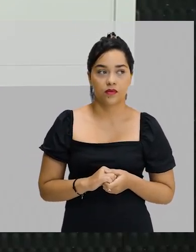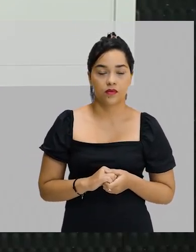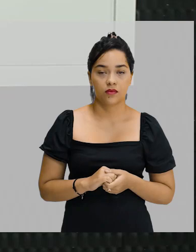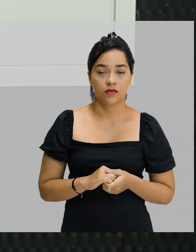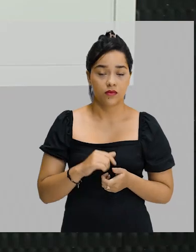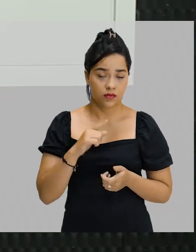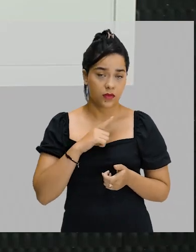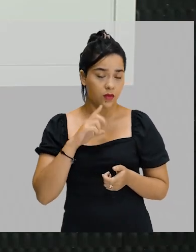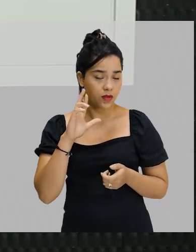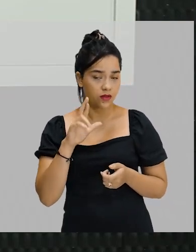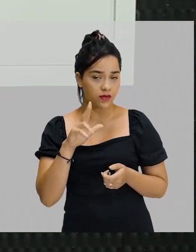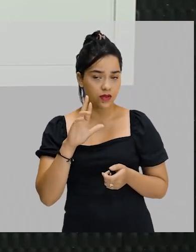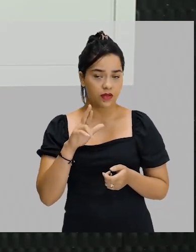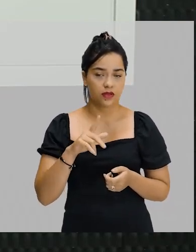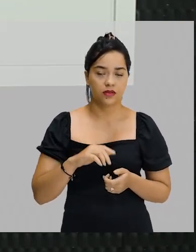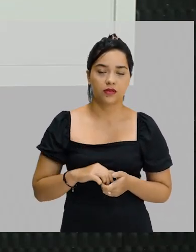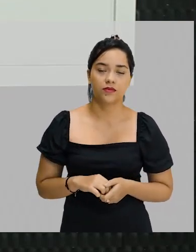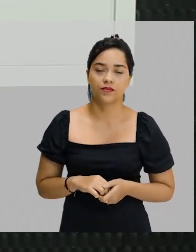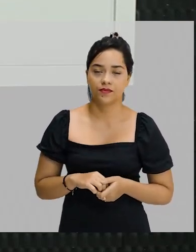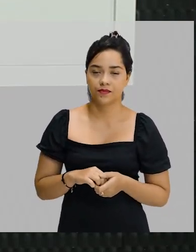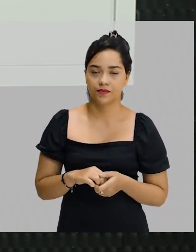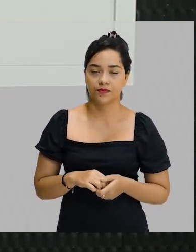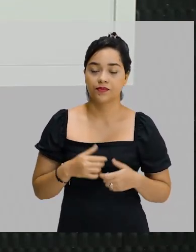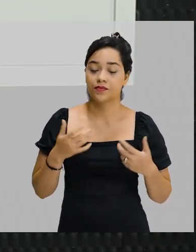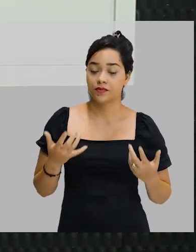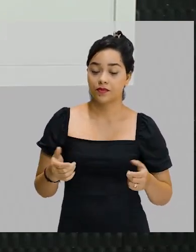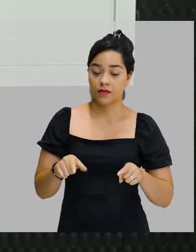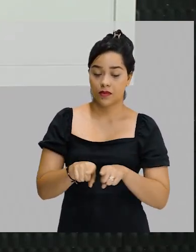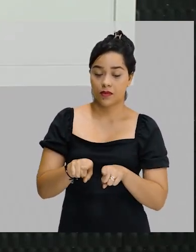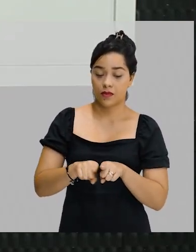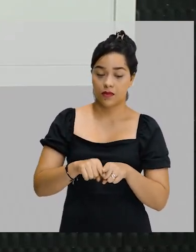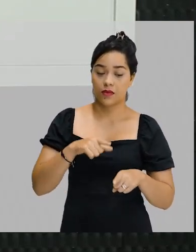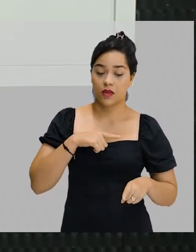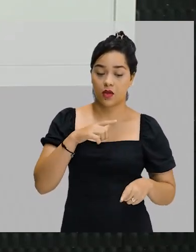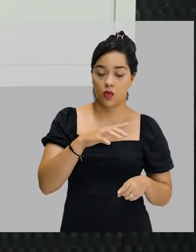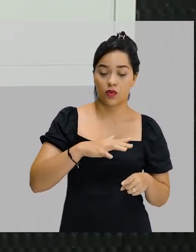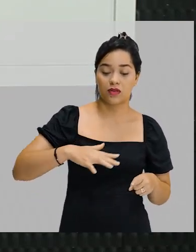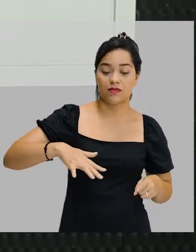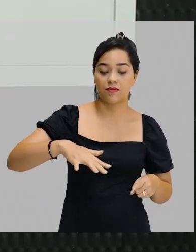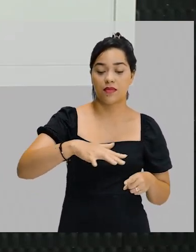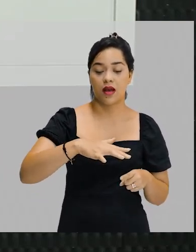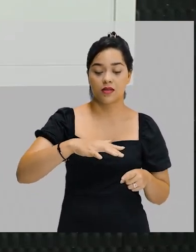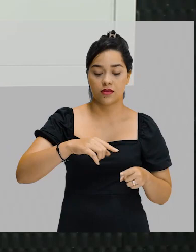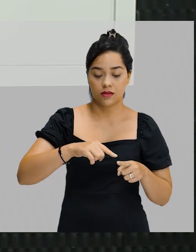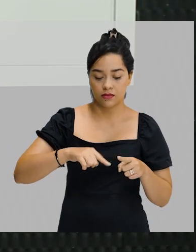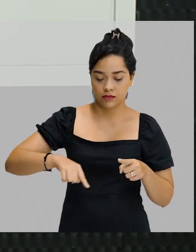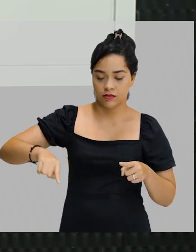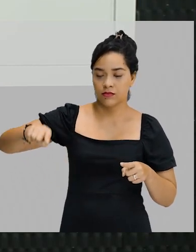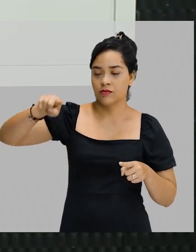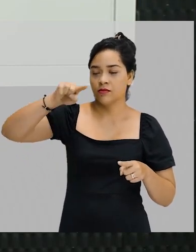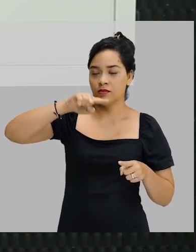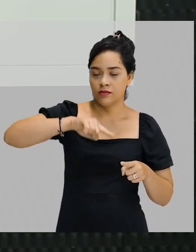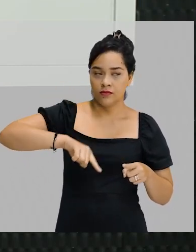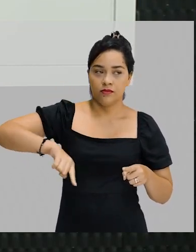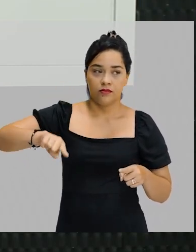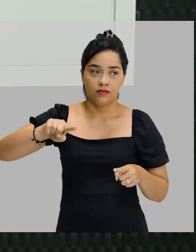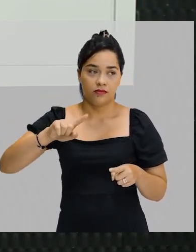Então tem uma diferença entre eles. Também vai ter o espaço que essa partícula vai percorrer, ó. Vamos supor que